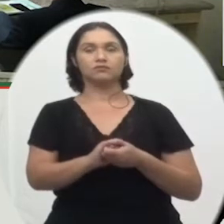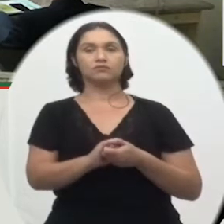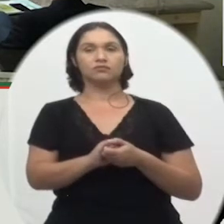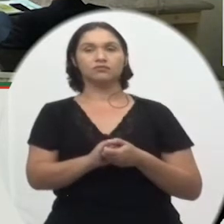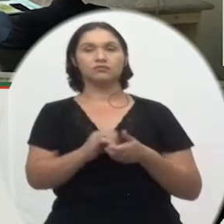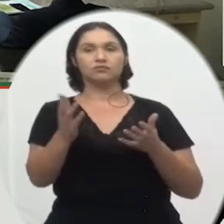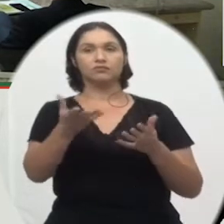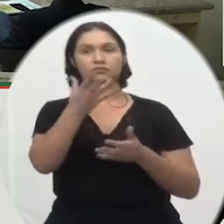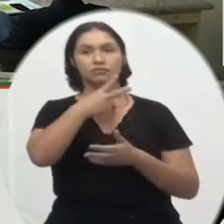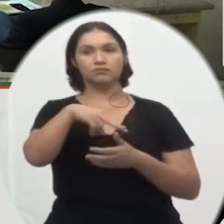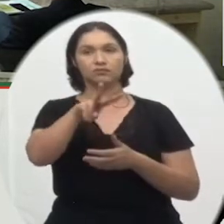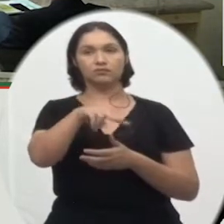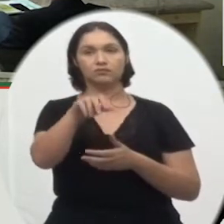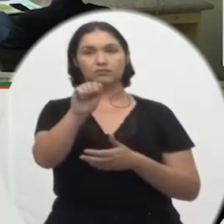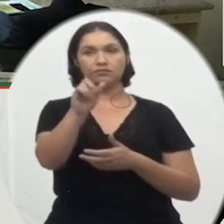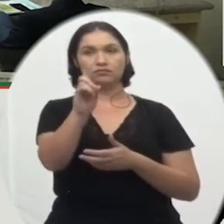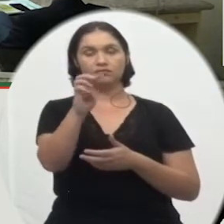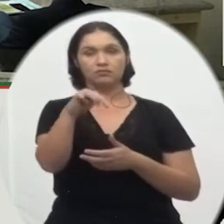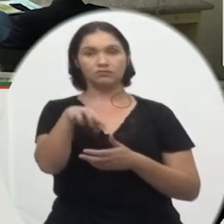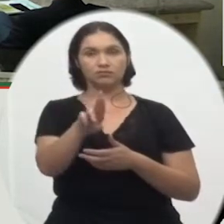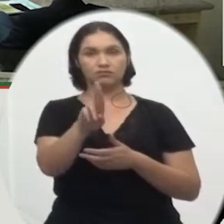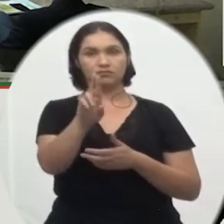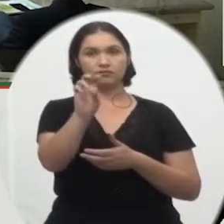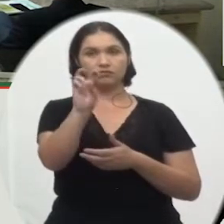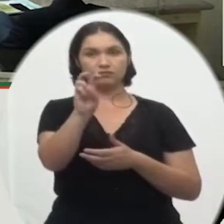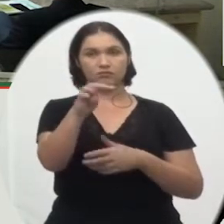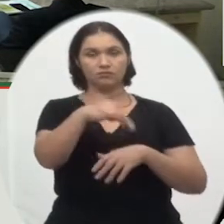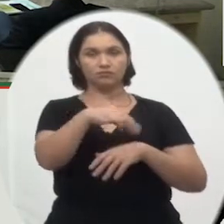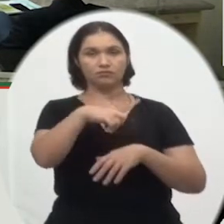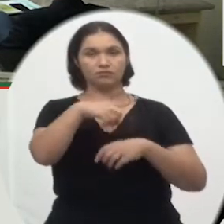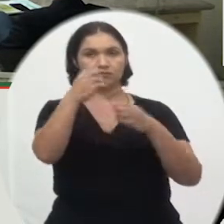Com a palavra o vereador Ademir Honorato. Vossa Excelência dispõe de 5 minutos.